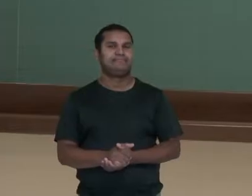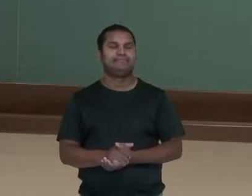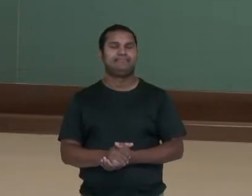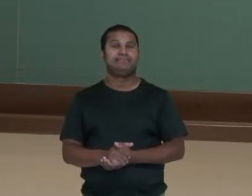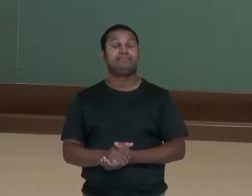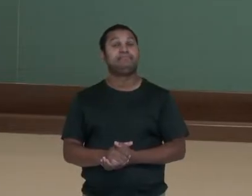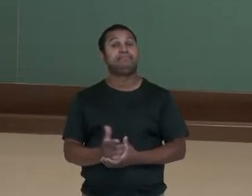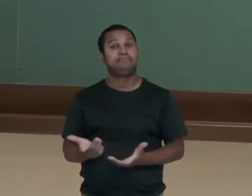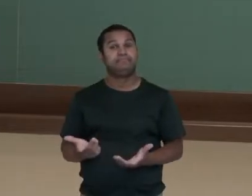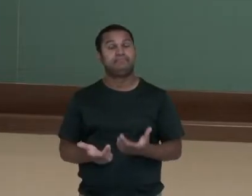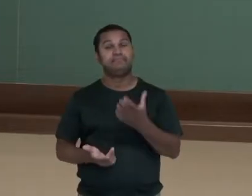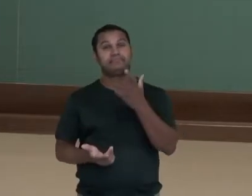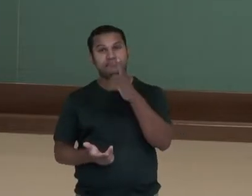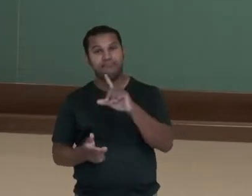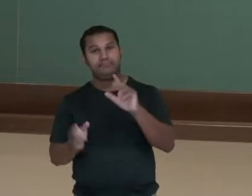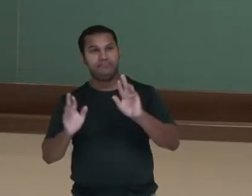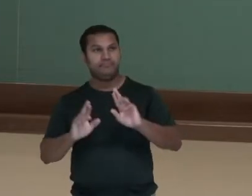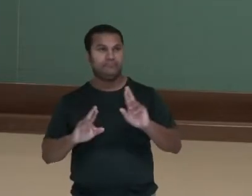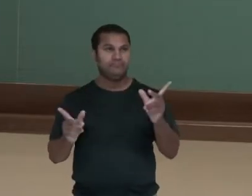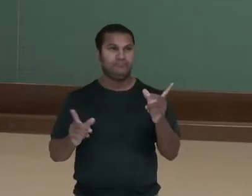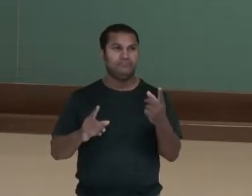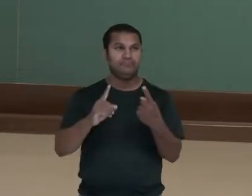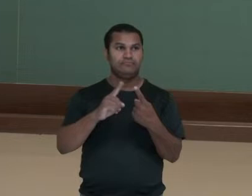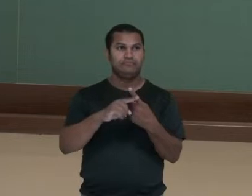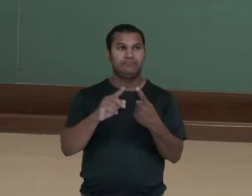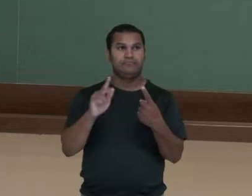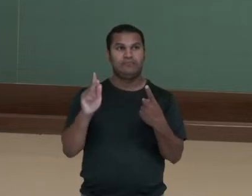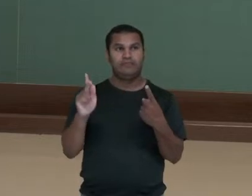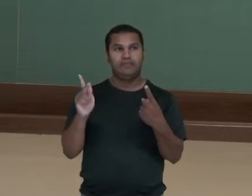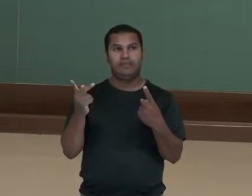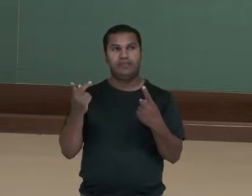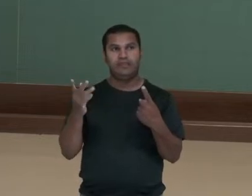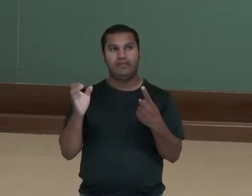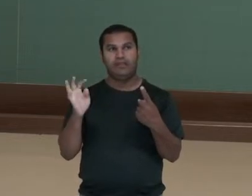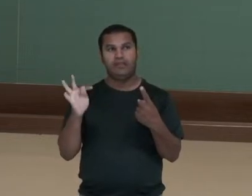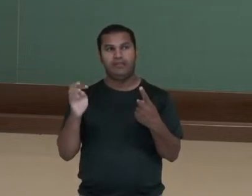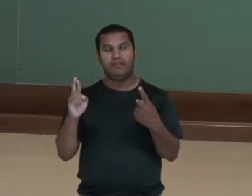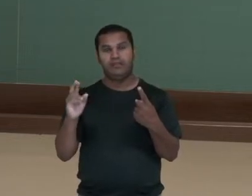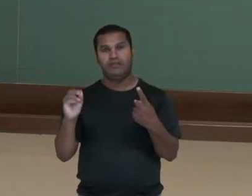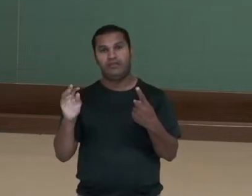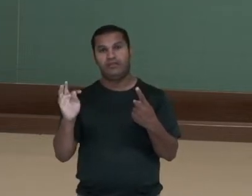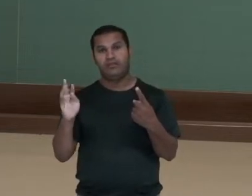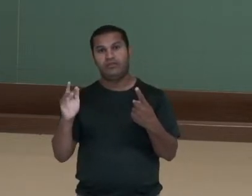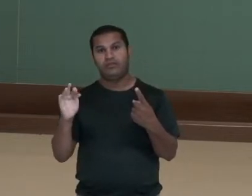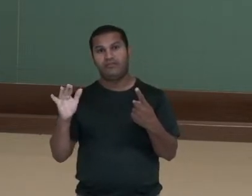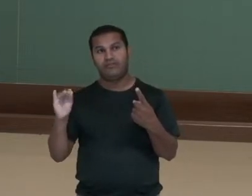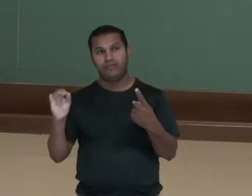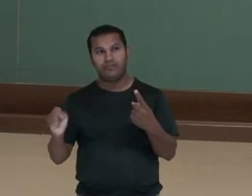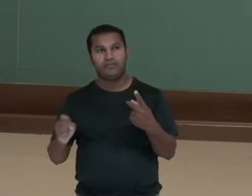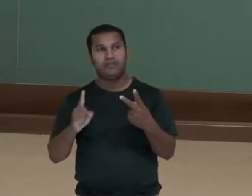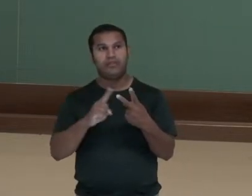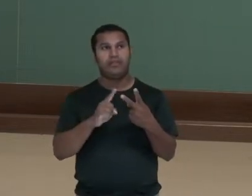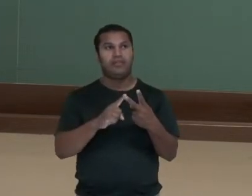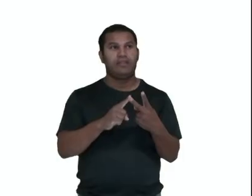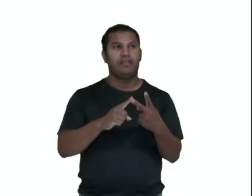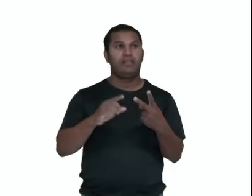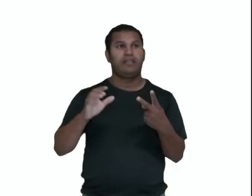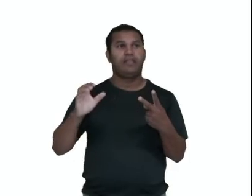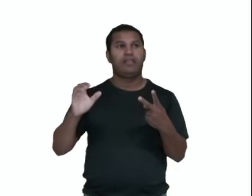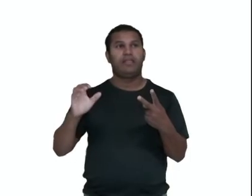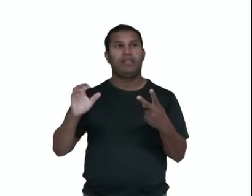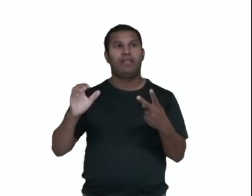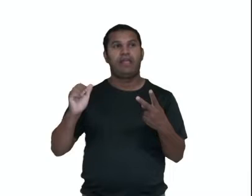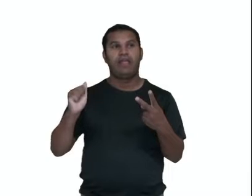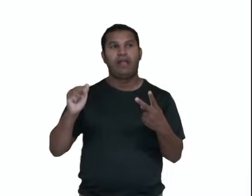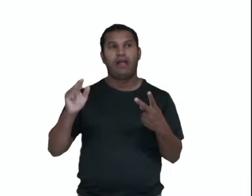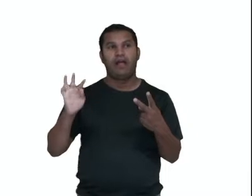E aí, gente, qual que é a diferença entre autótrofo e heterótrofo? Os autótrofos usam o carbono inorgânico, né, no anabolismo.